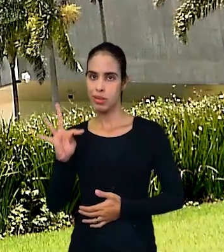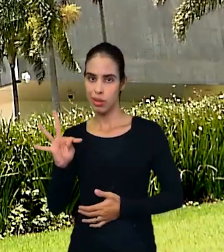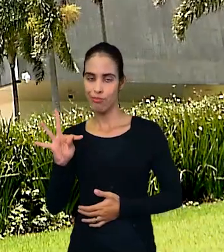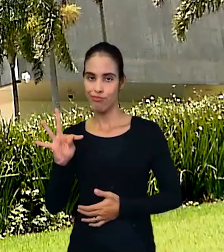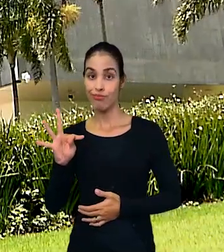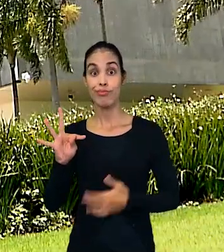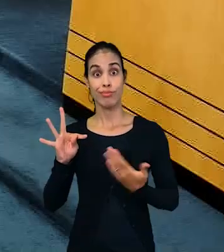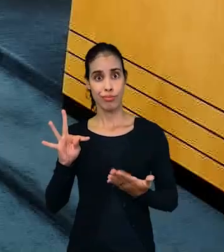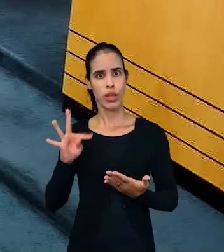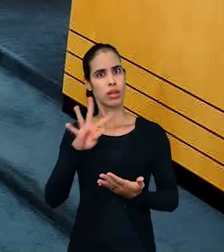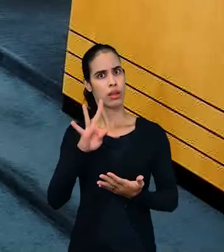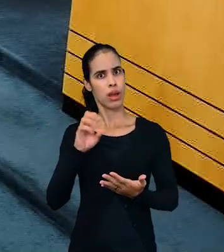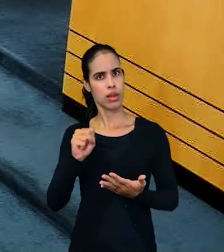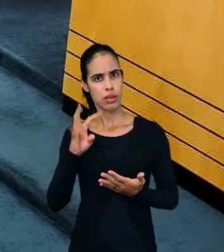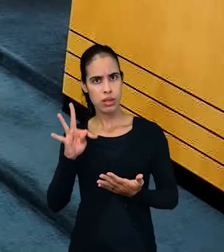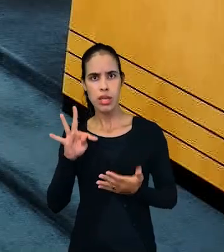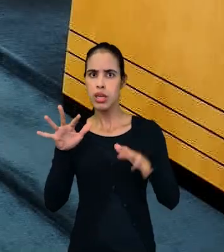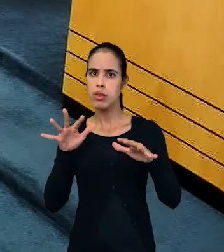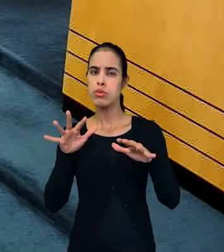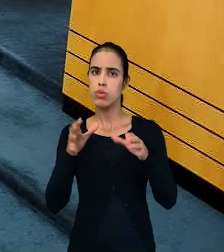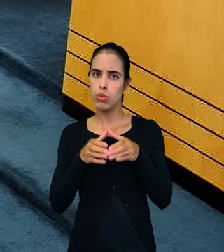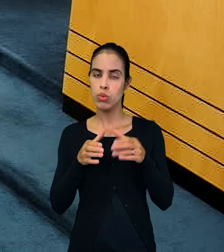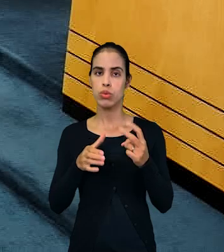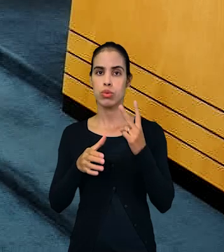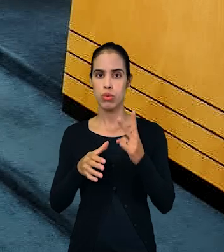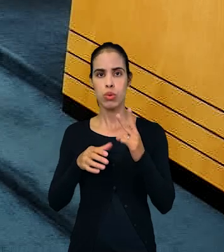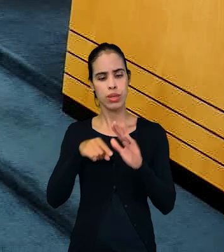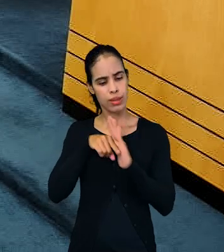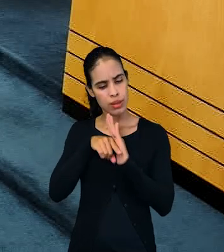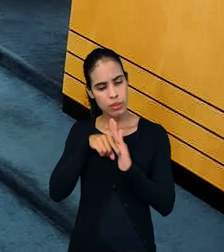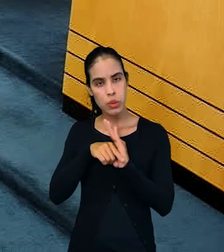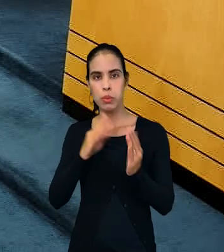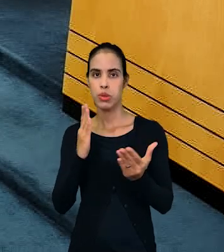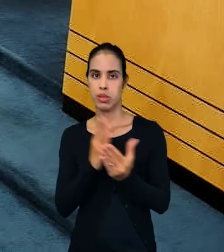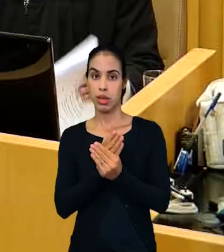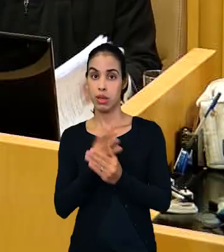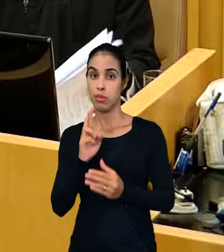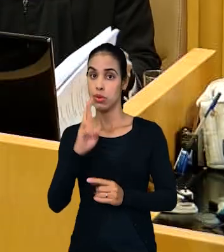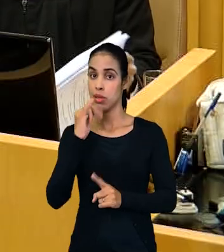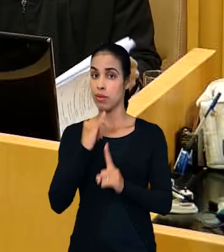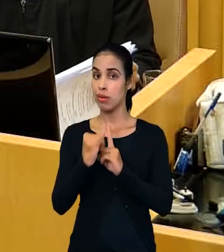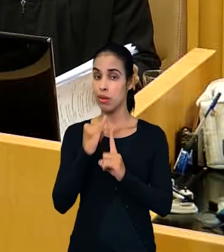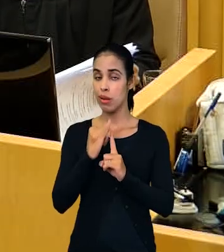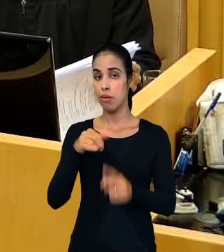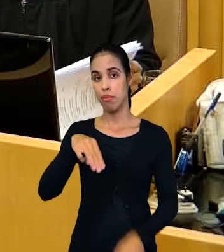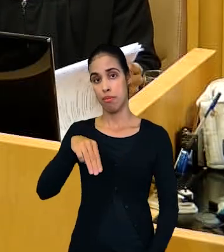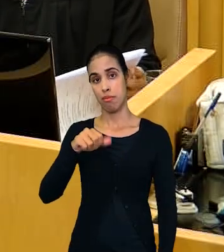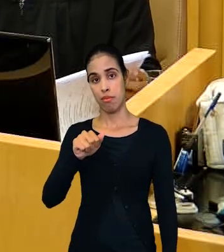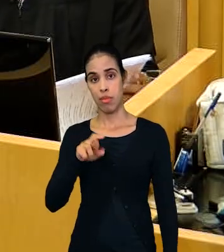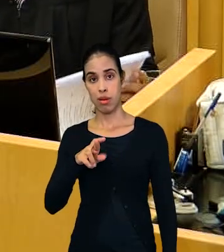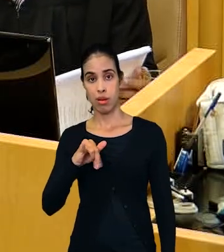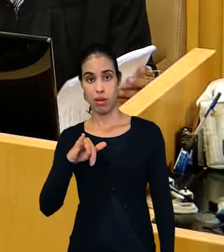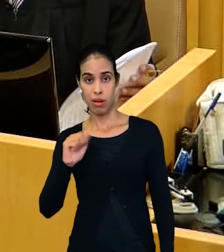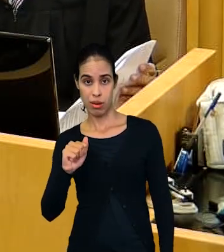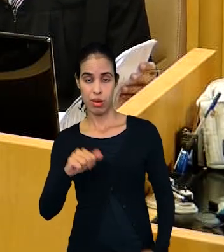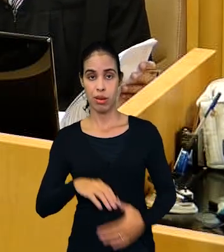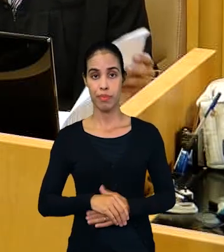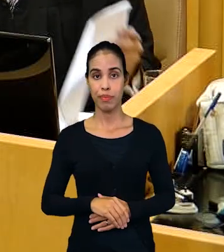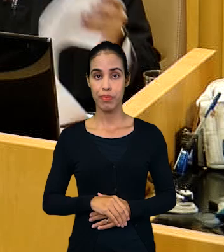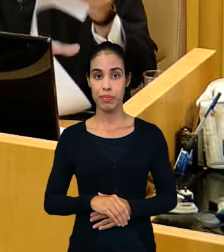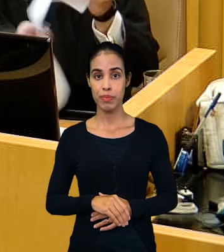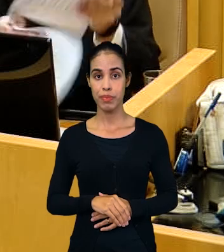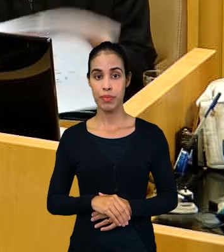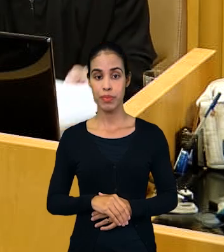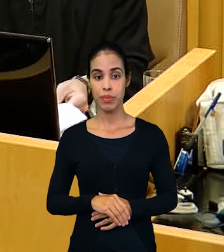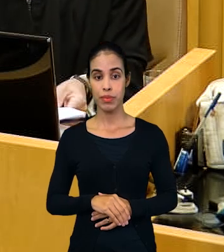Superior do Trabalho. No TST, o caso foi analisado pela segunda turma, sob a relatoria da ministra Maria Helena